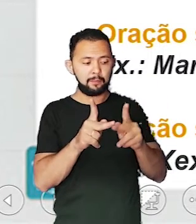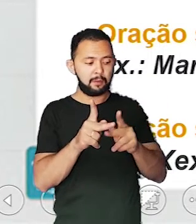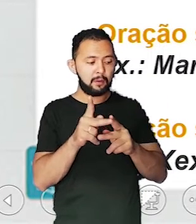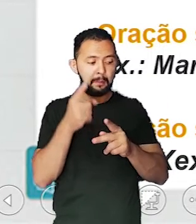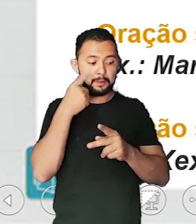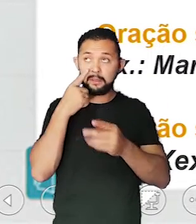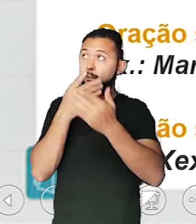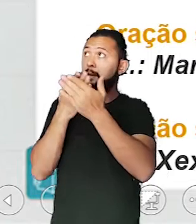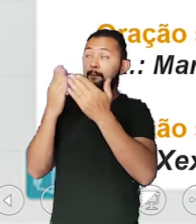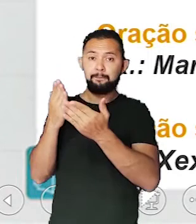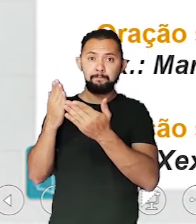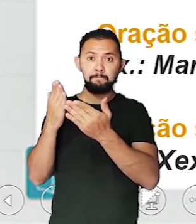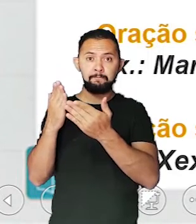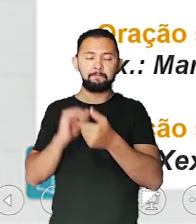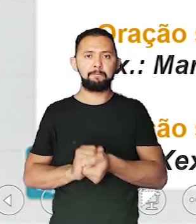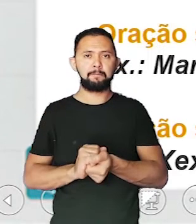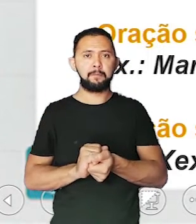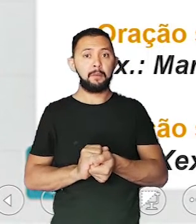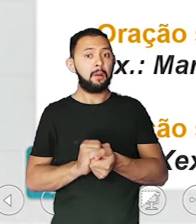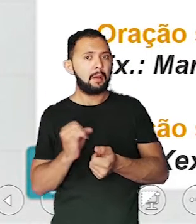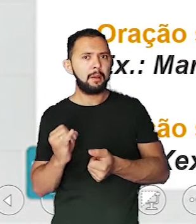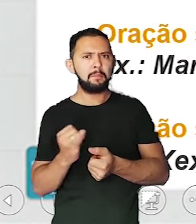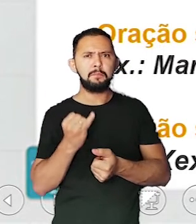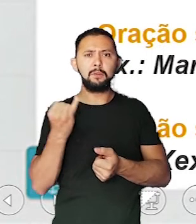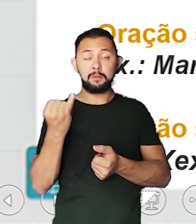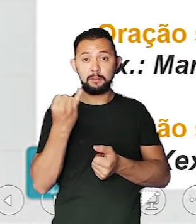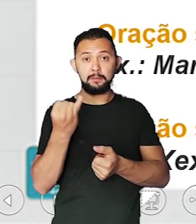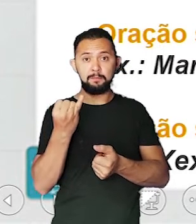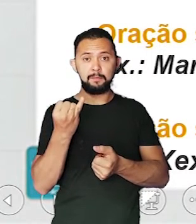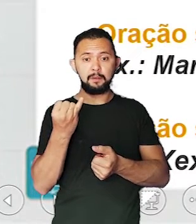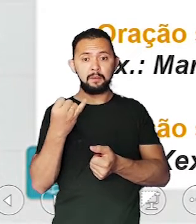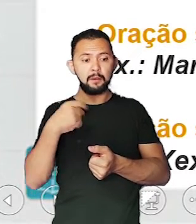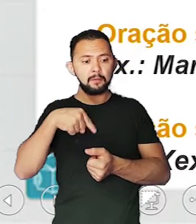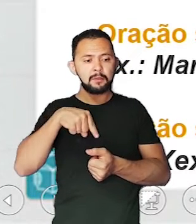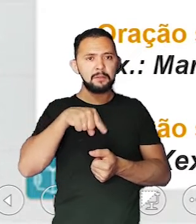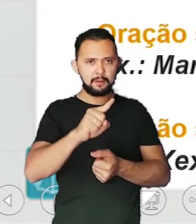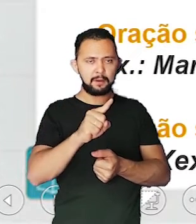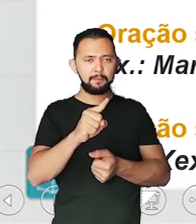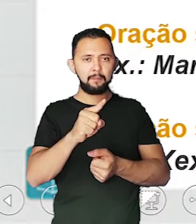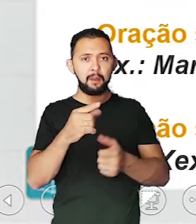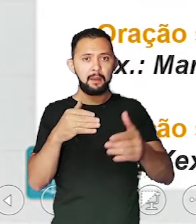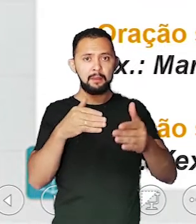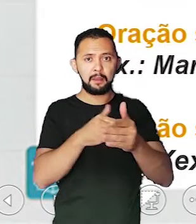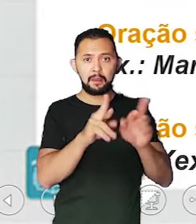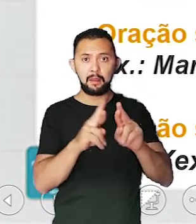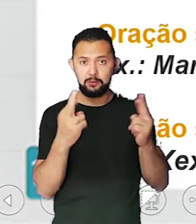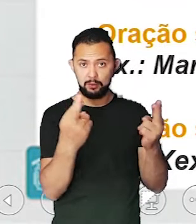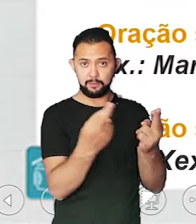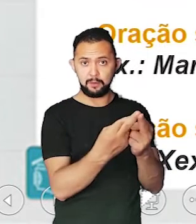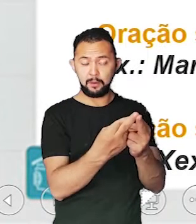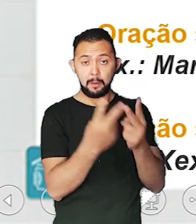também, compareça. Então, é fundamental que você compareça na reunião. E, novamente, olha só, o quezinho.